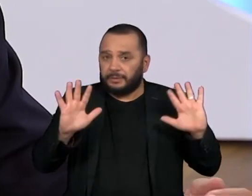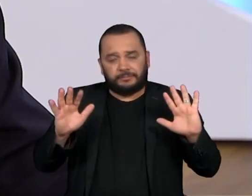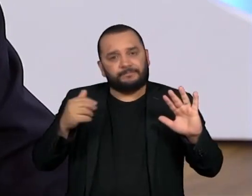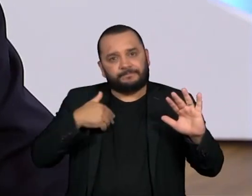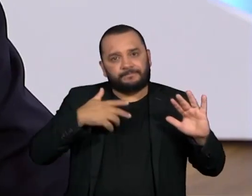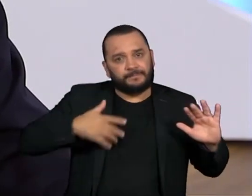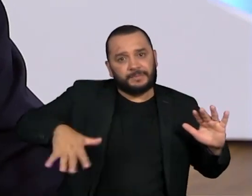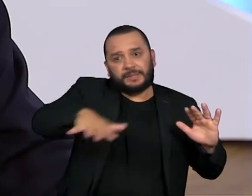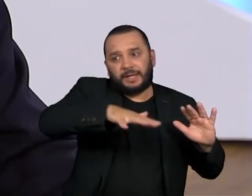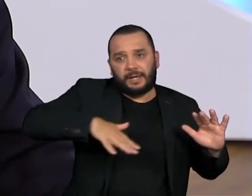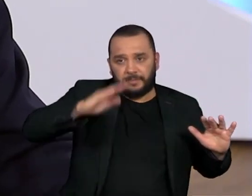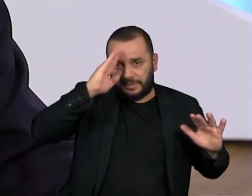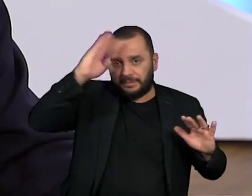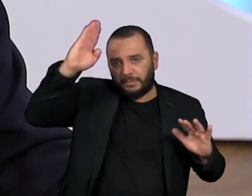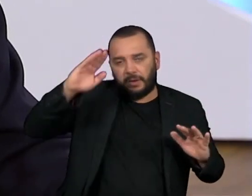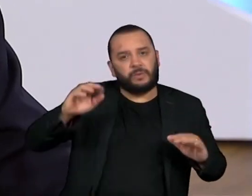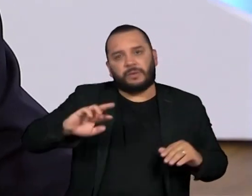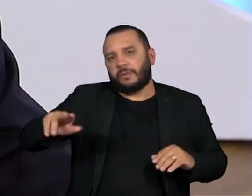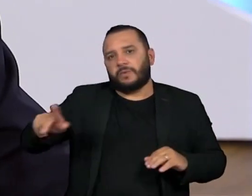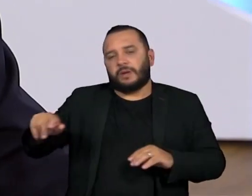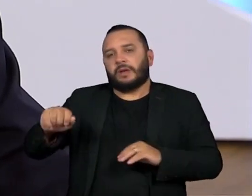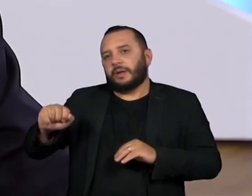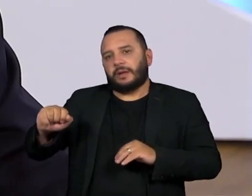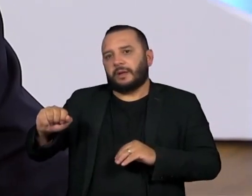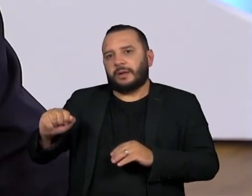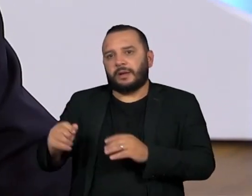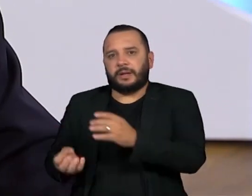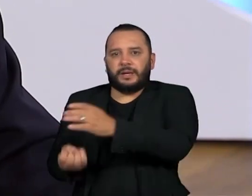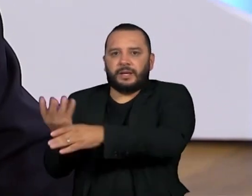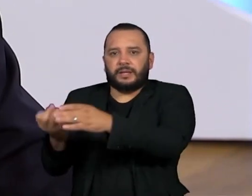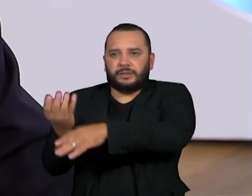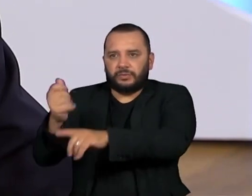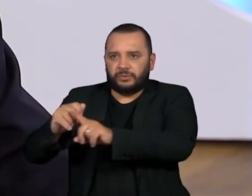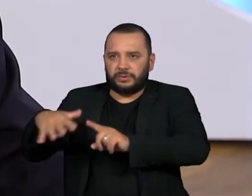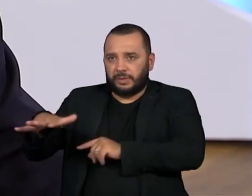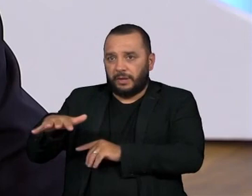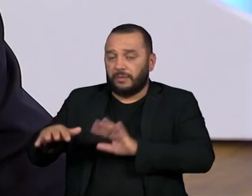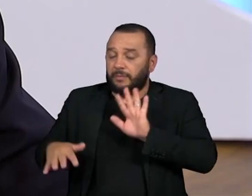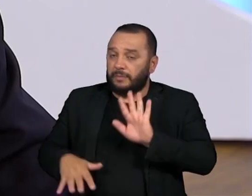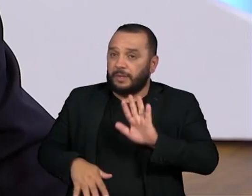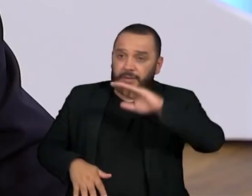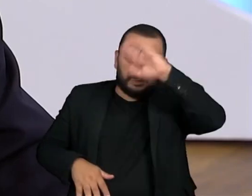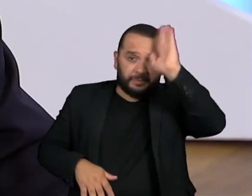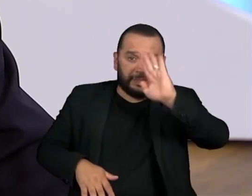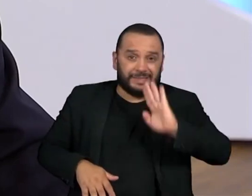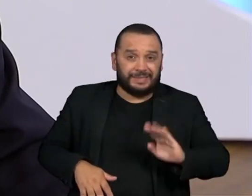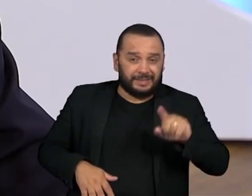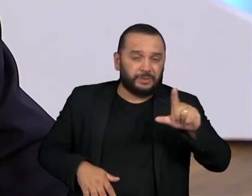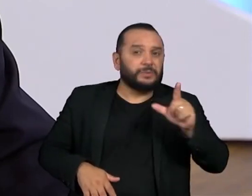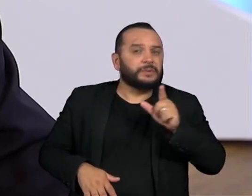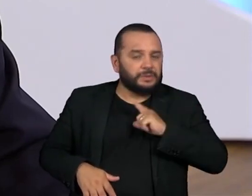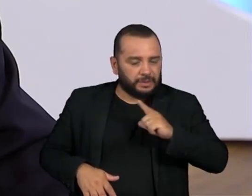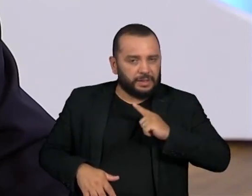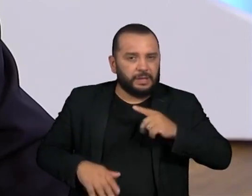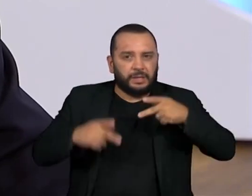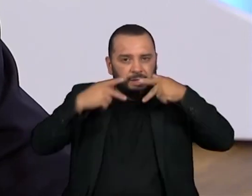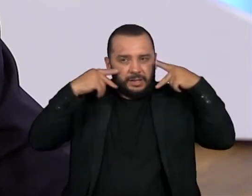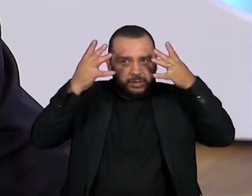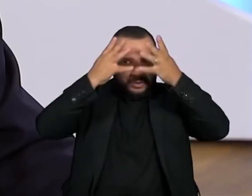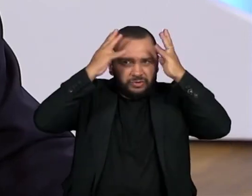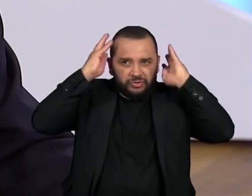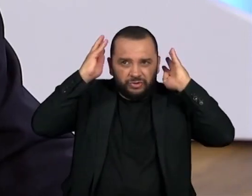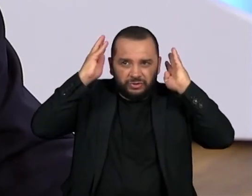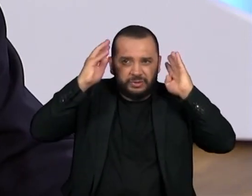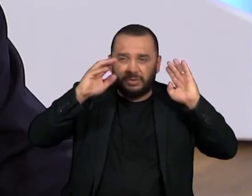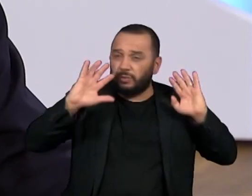Segunda coisa é que, dada a estrutura do Brasil, que é diferente de todas as outras coisas, os povos originários no Brasil, com tudo que